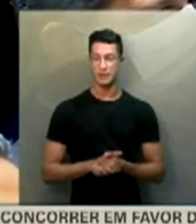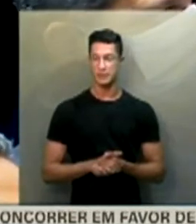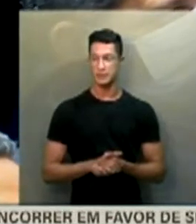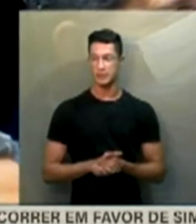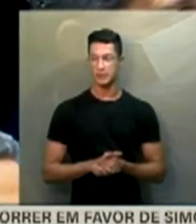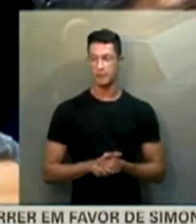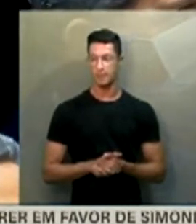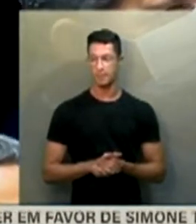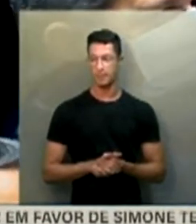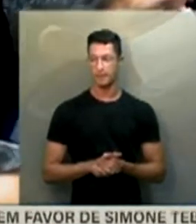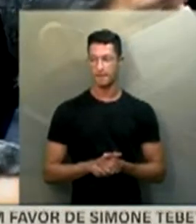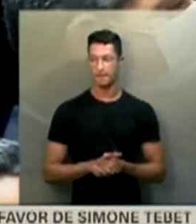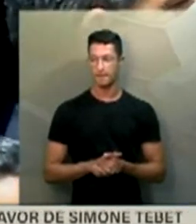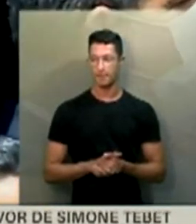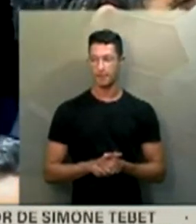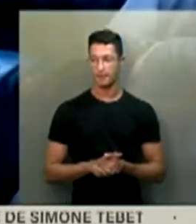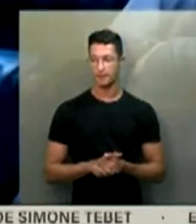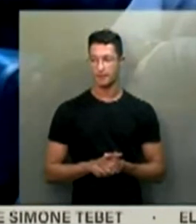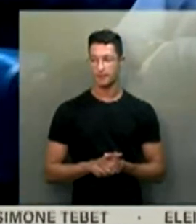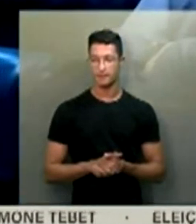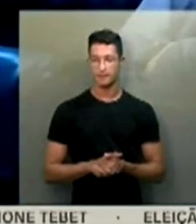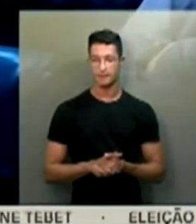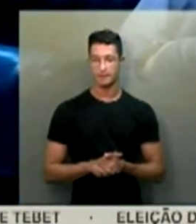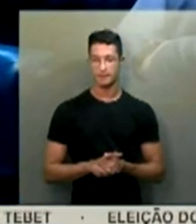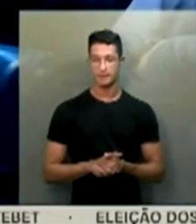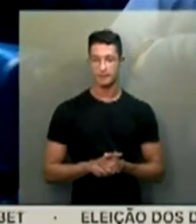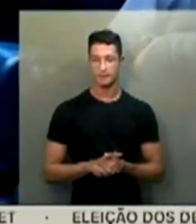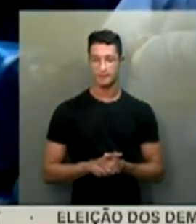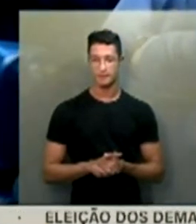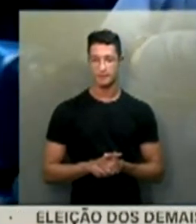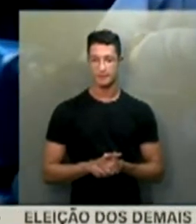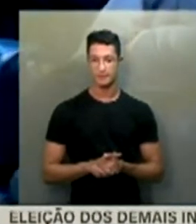Presidente, não é melhor cantar o voto do que deixar a gente morrendo aqui do coração, não?